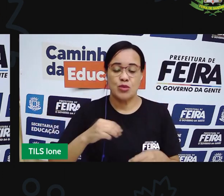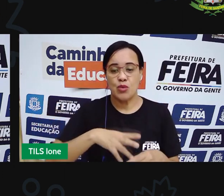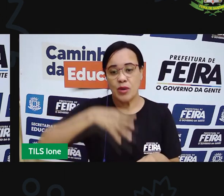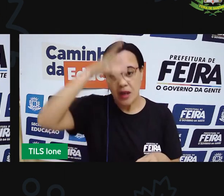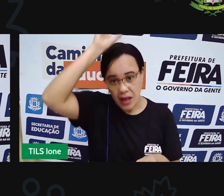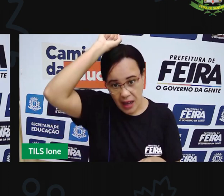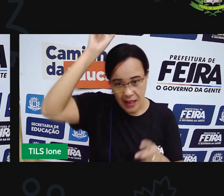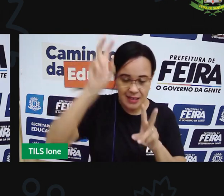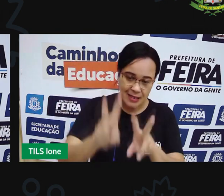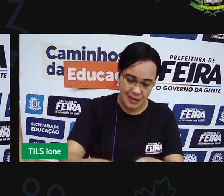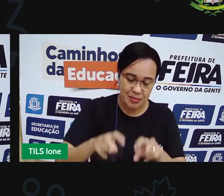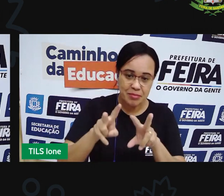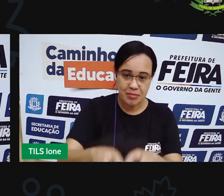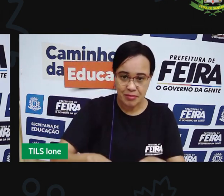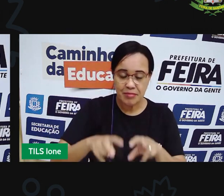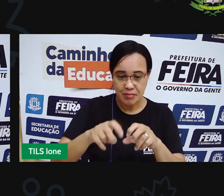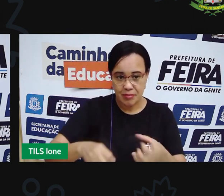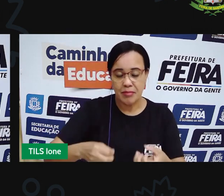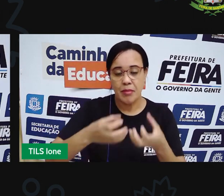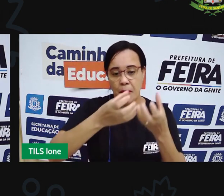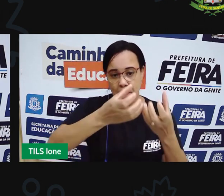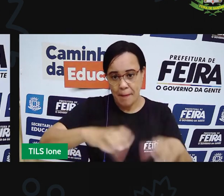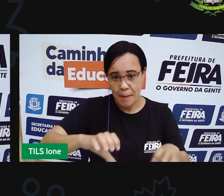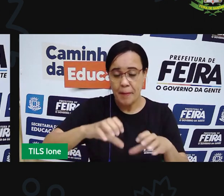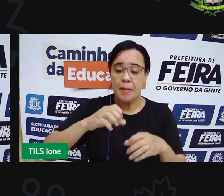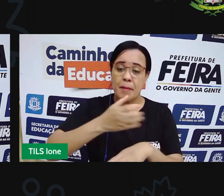ovo branco, que é de uma galinha